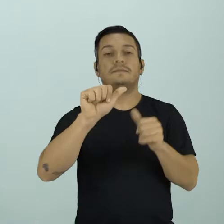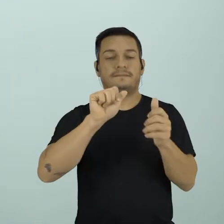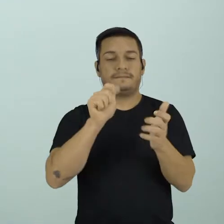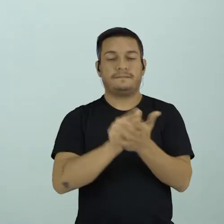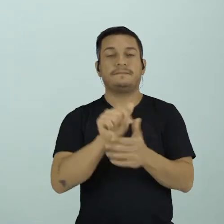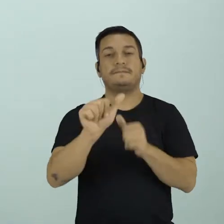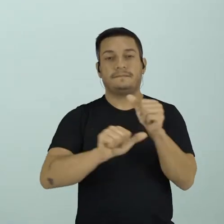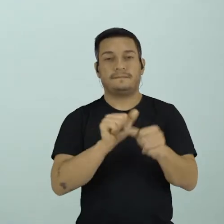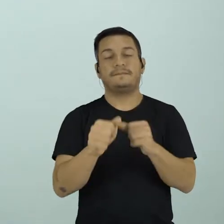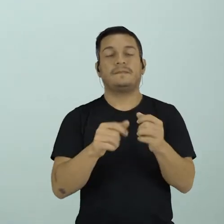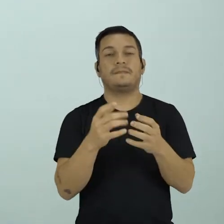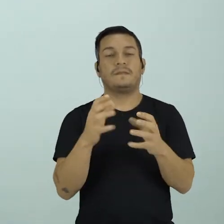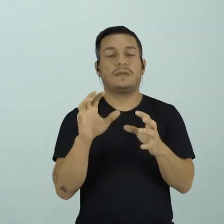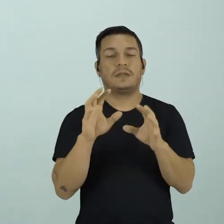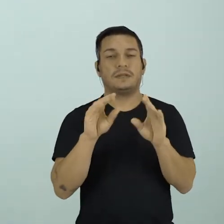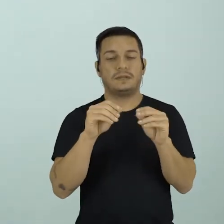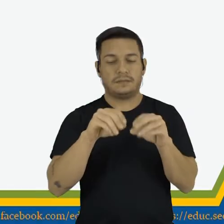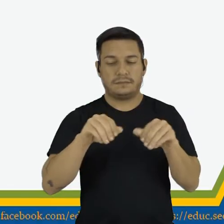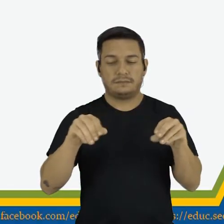em cinzas.